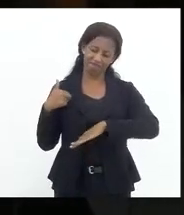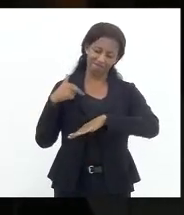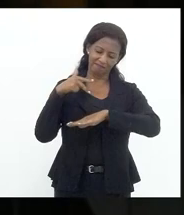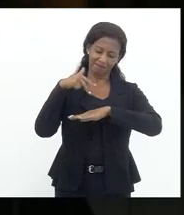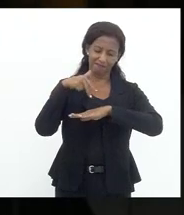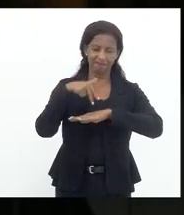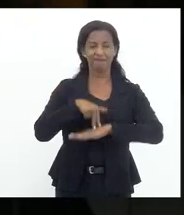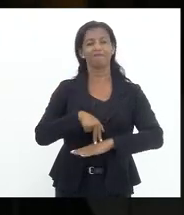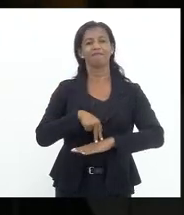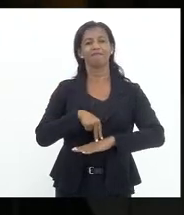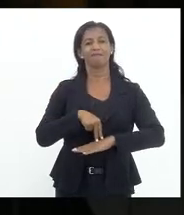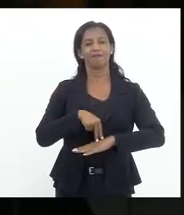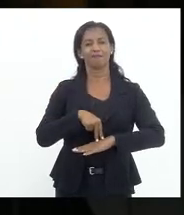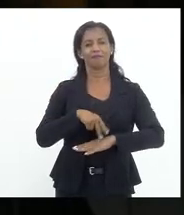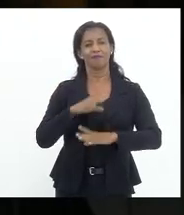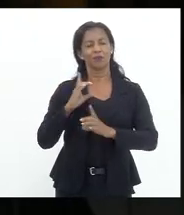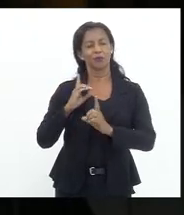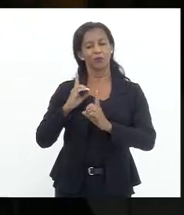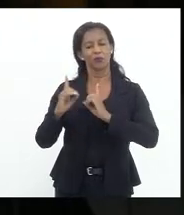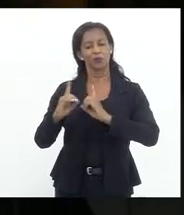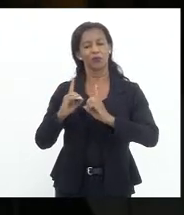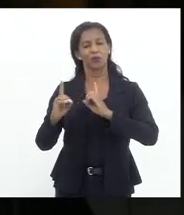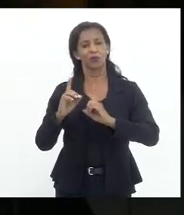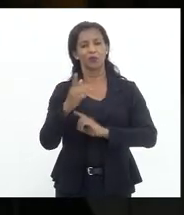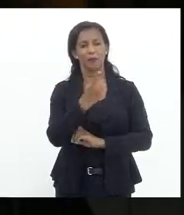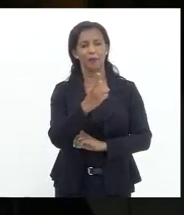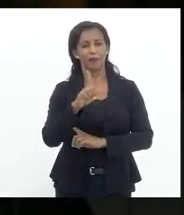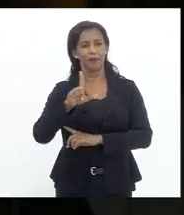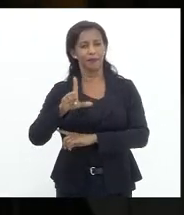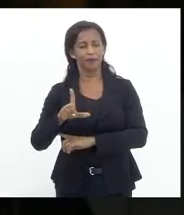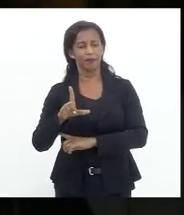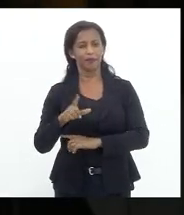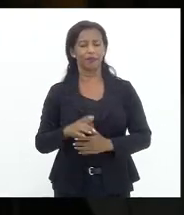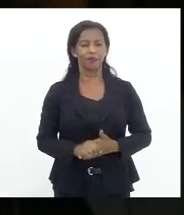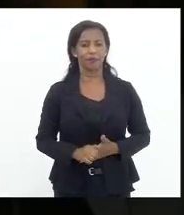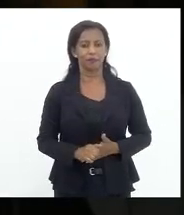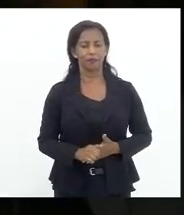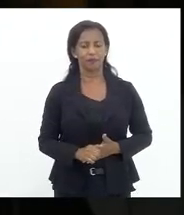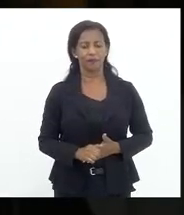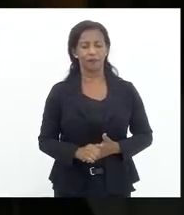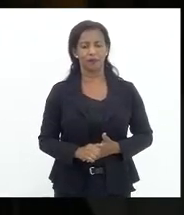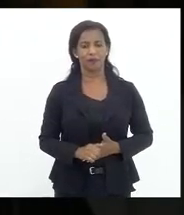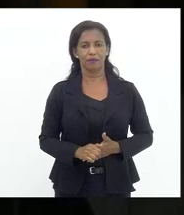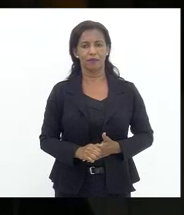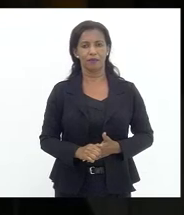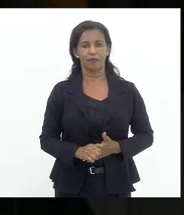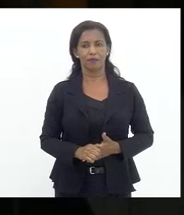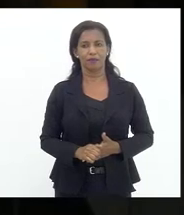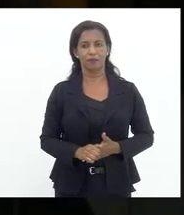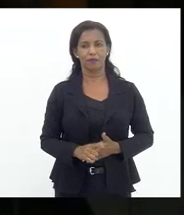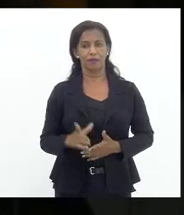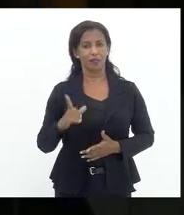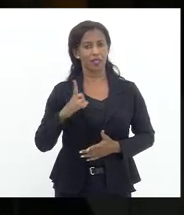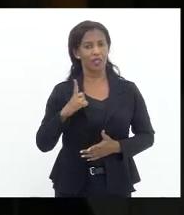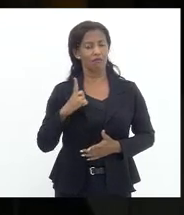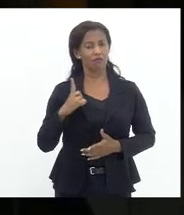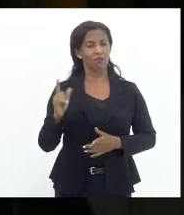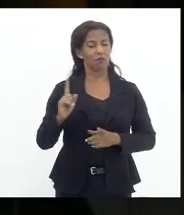para discutir este projeto de lei que institui uma